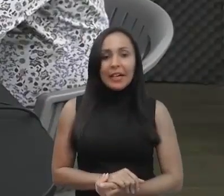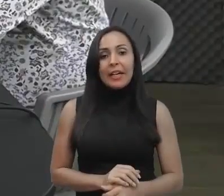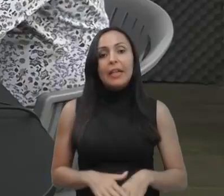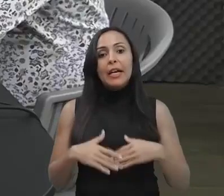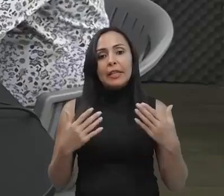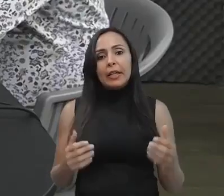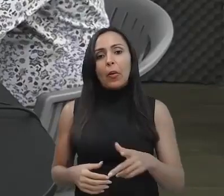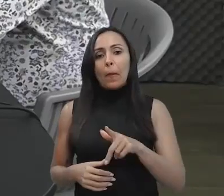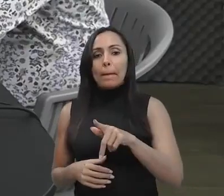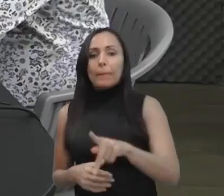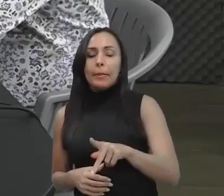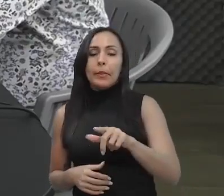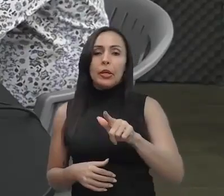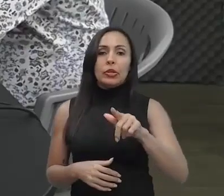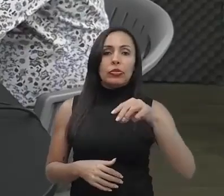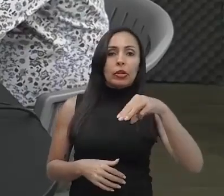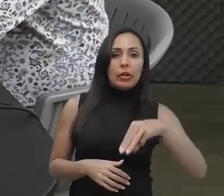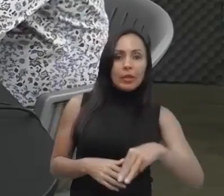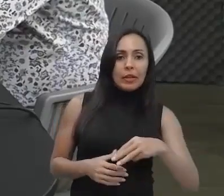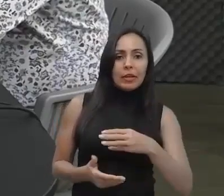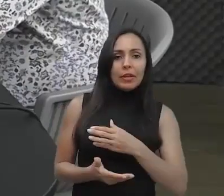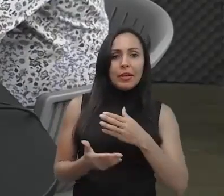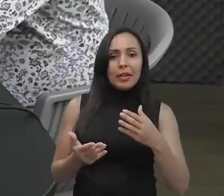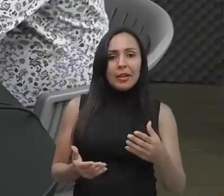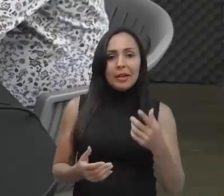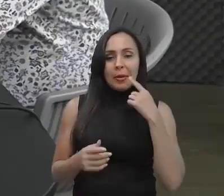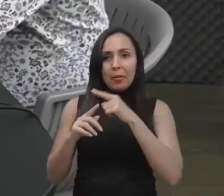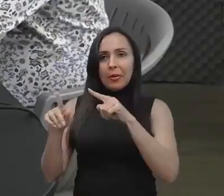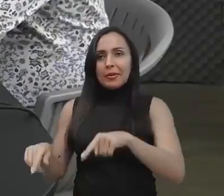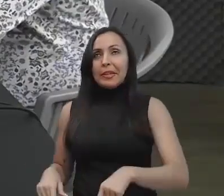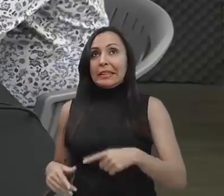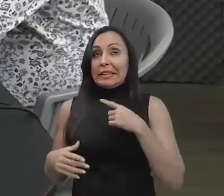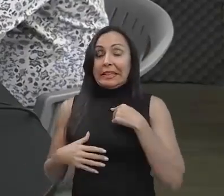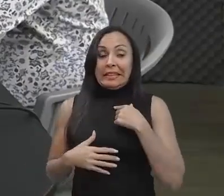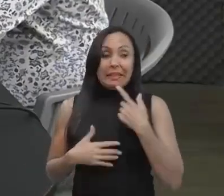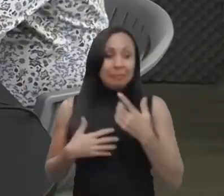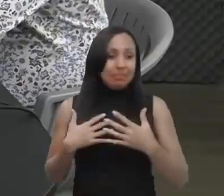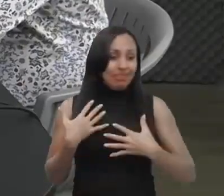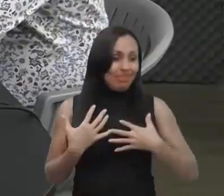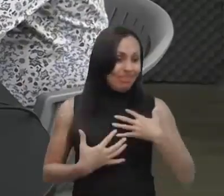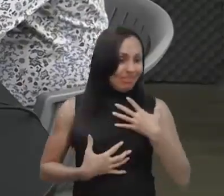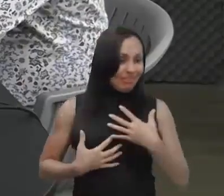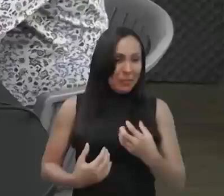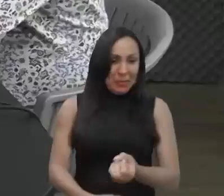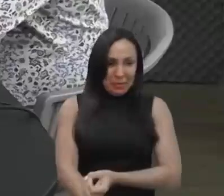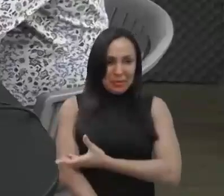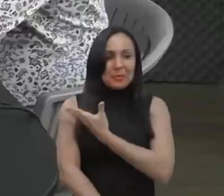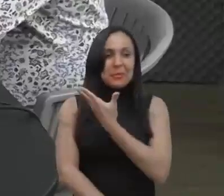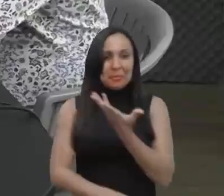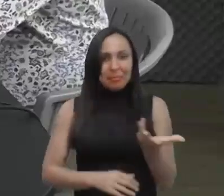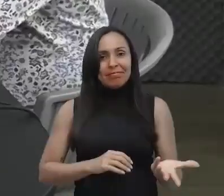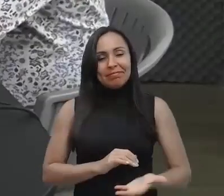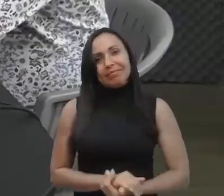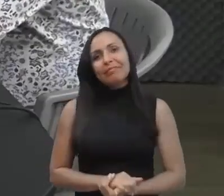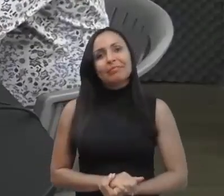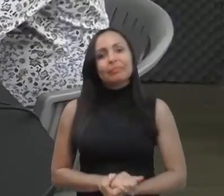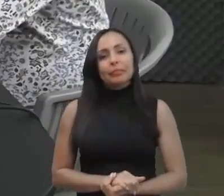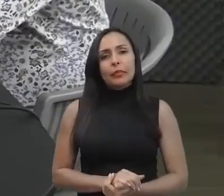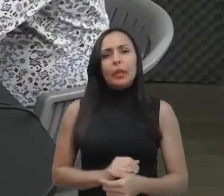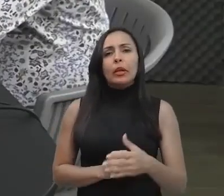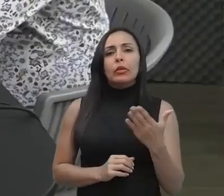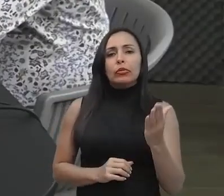é um programa que meu Deus eu me emociono Só em falar Só em lembrar das pautas sabe já tu já conseguiu assim